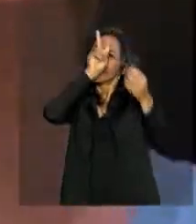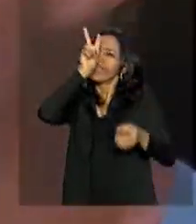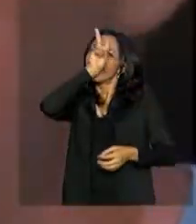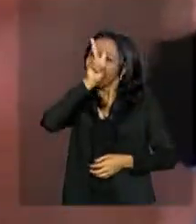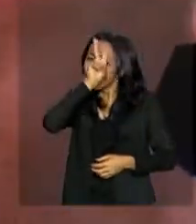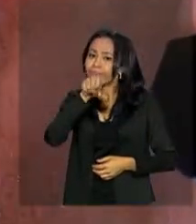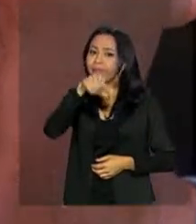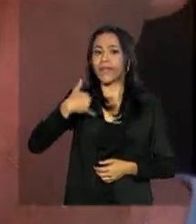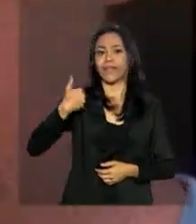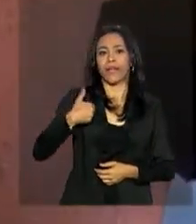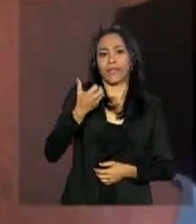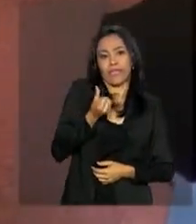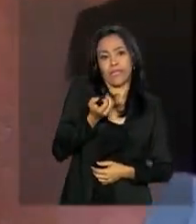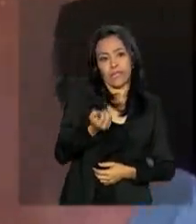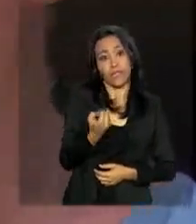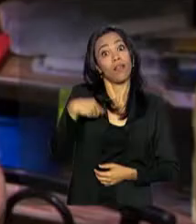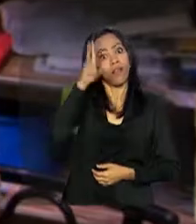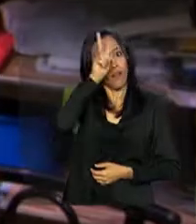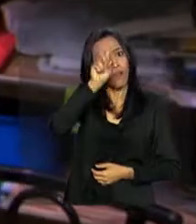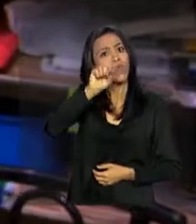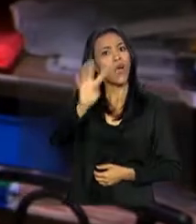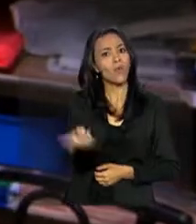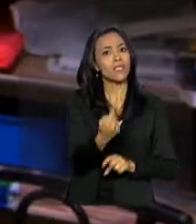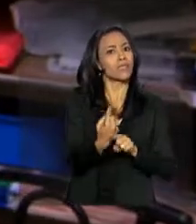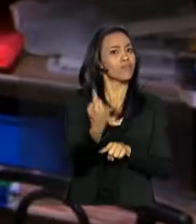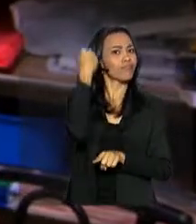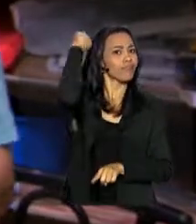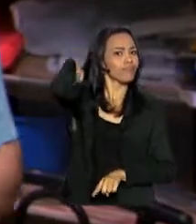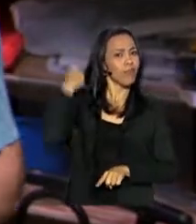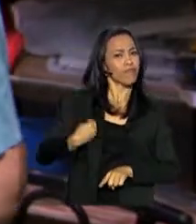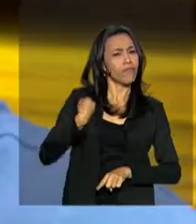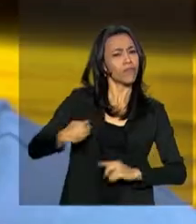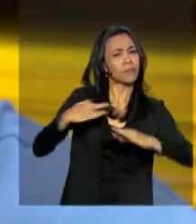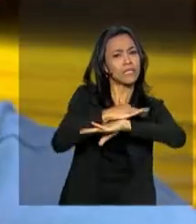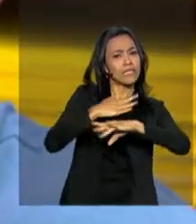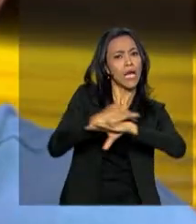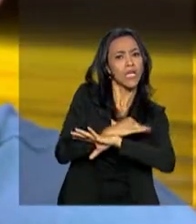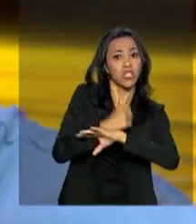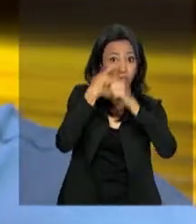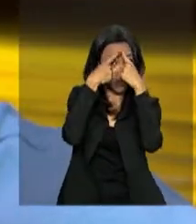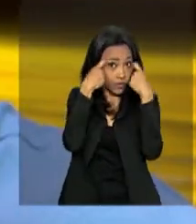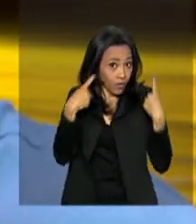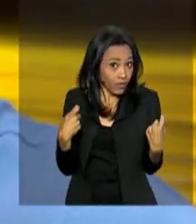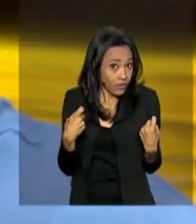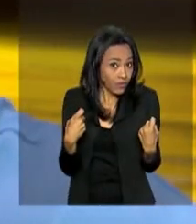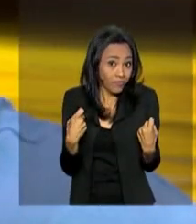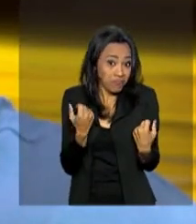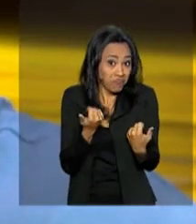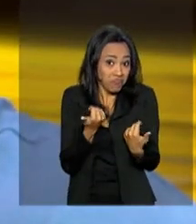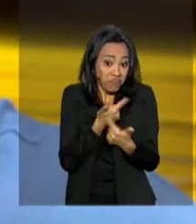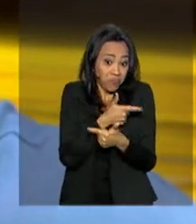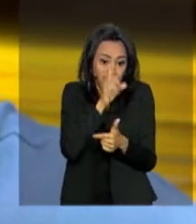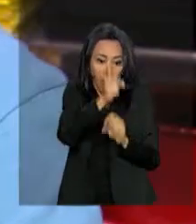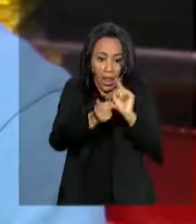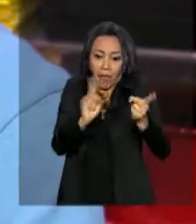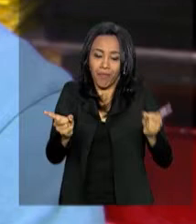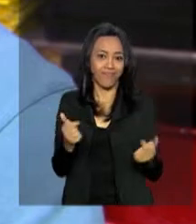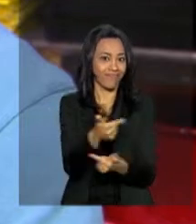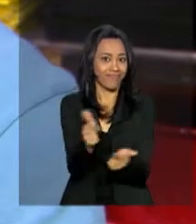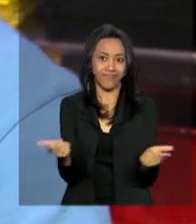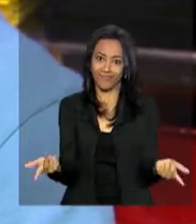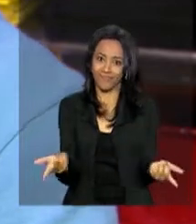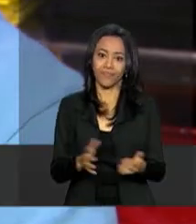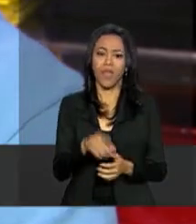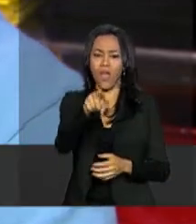anos ele recorda com nostalgia como era viver em uma cidade onde a violência não ditava as regras. Nós